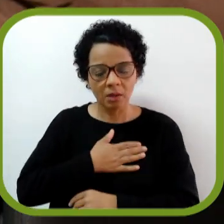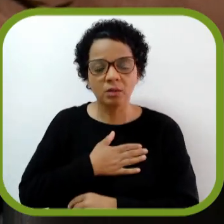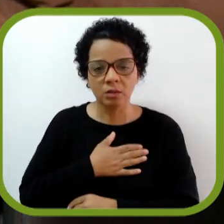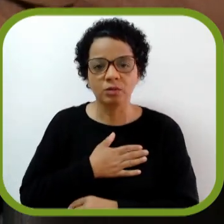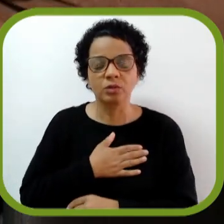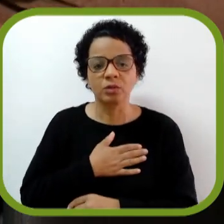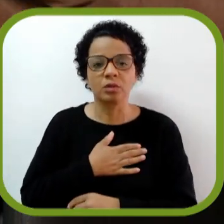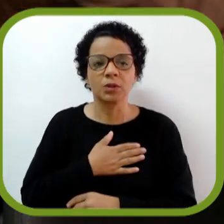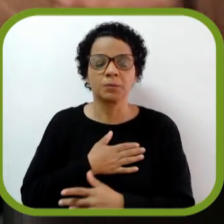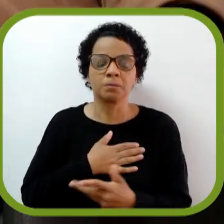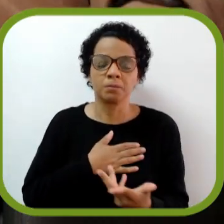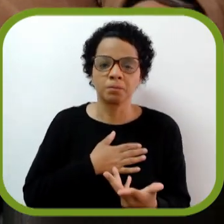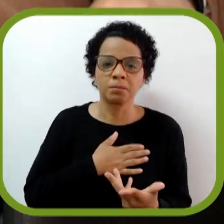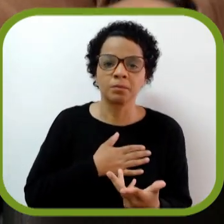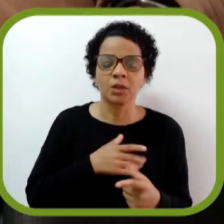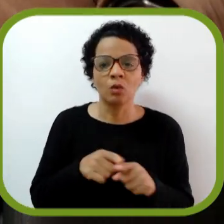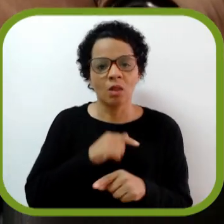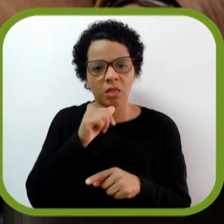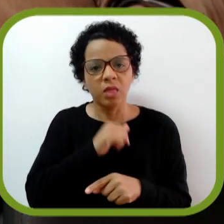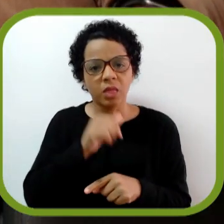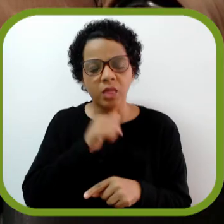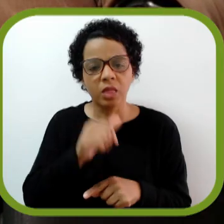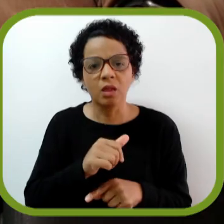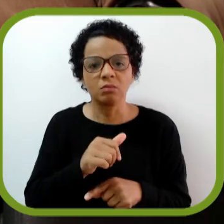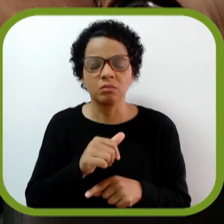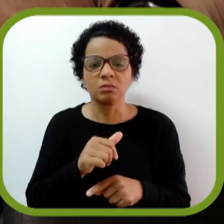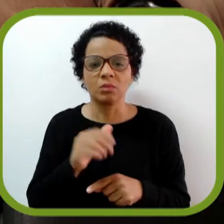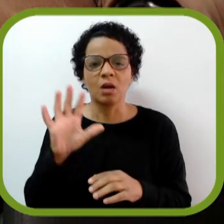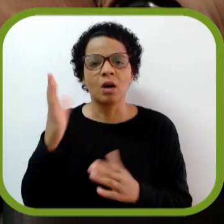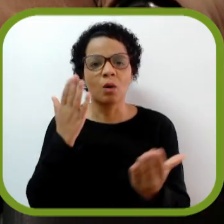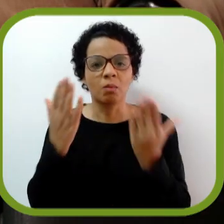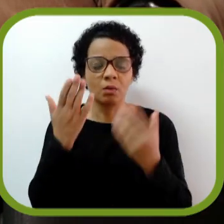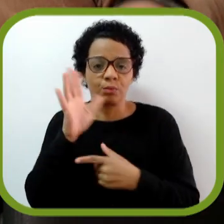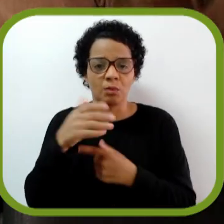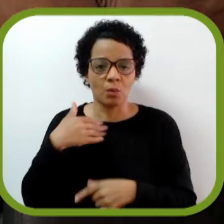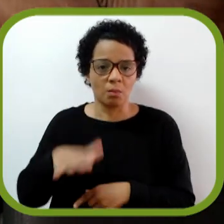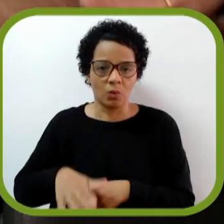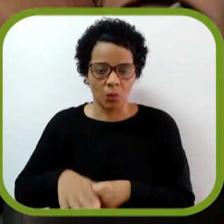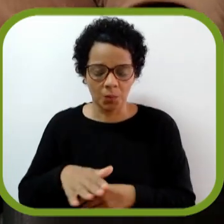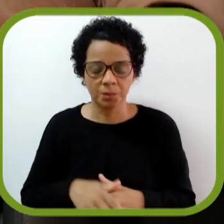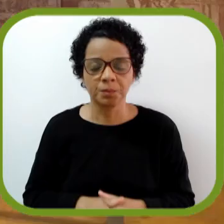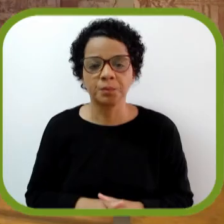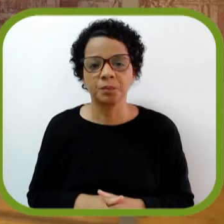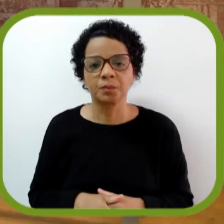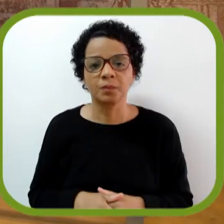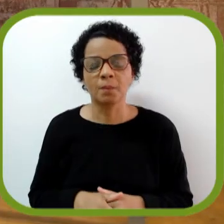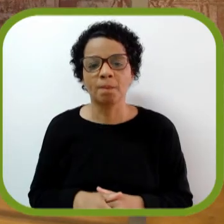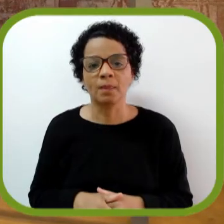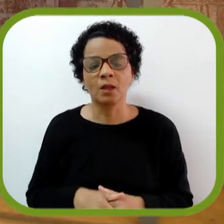nas empresas num número e com uma frequência bastante maior do que acontecia, por exemplo, quando eu era miúdo,